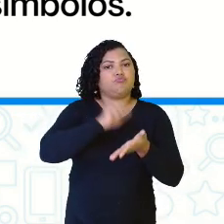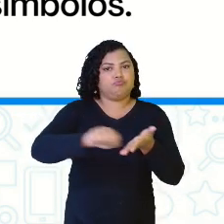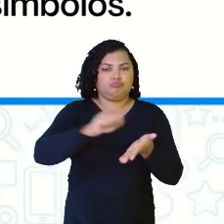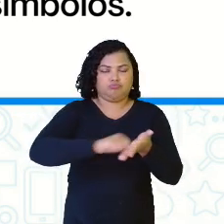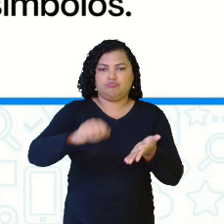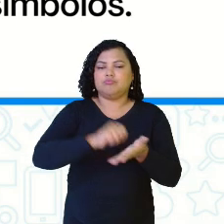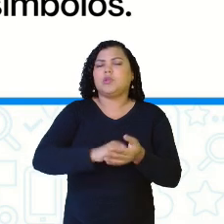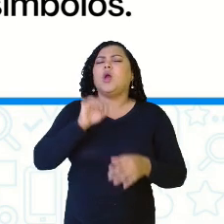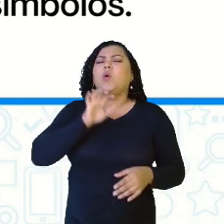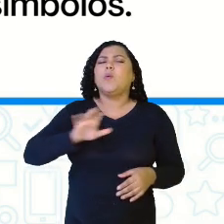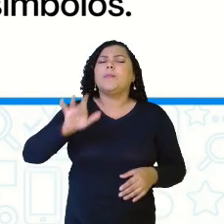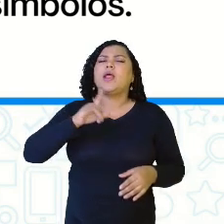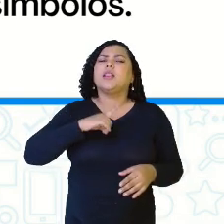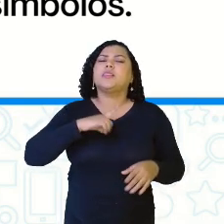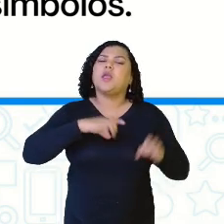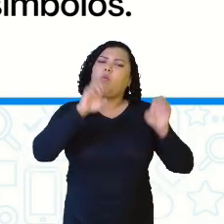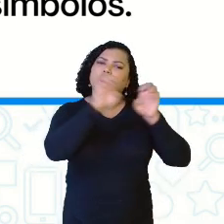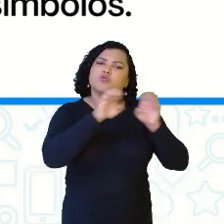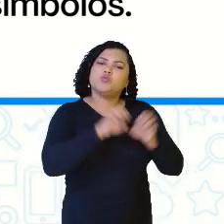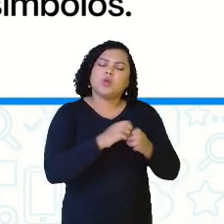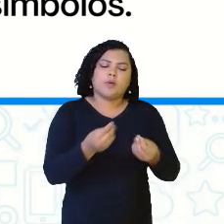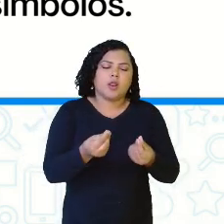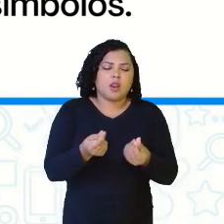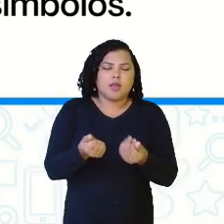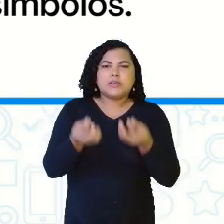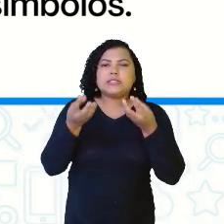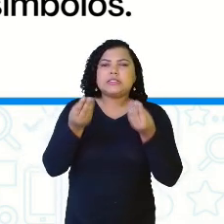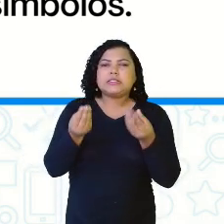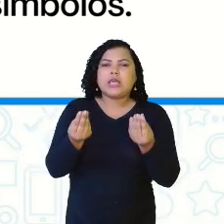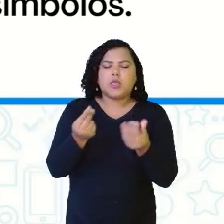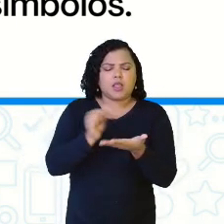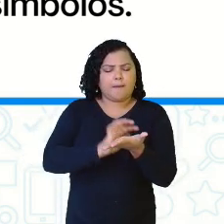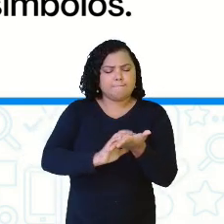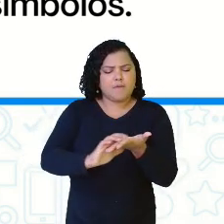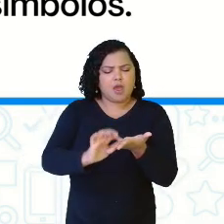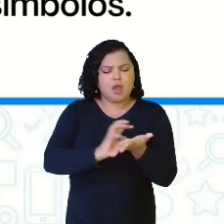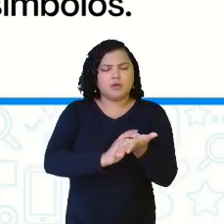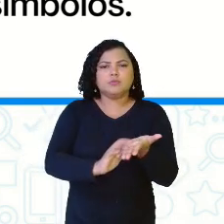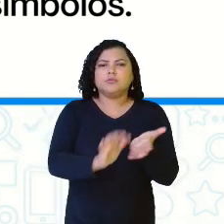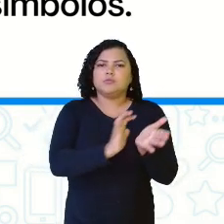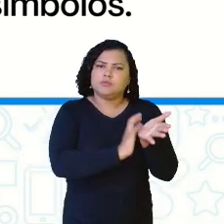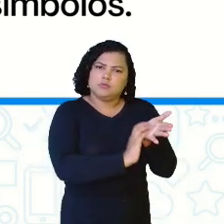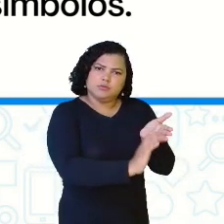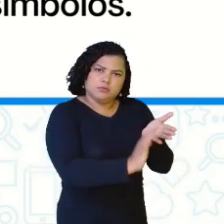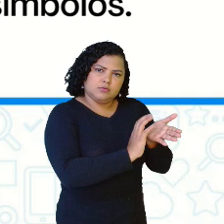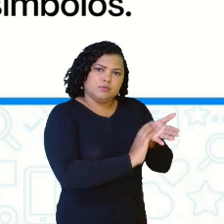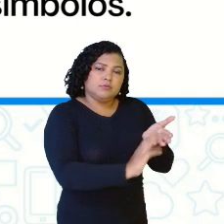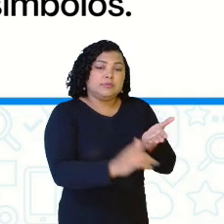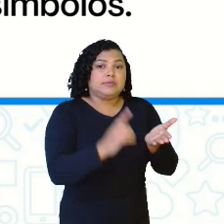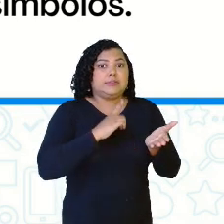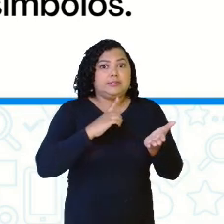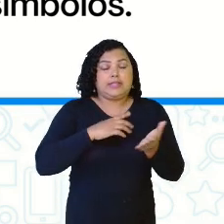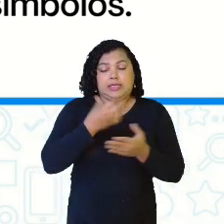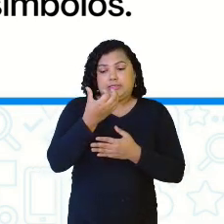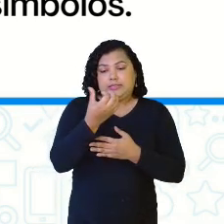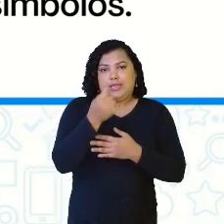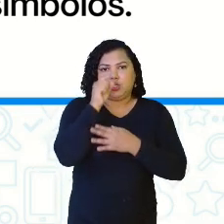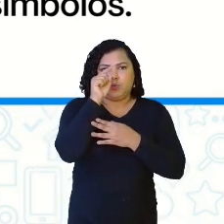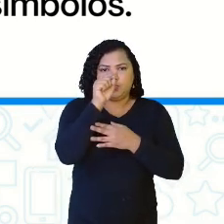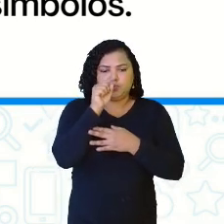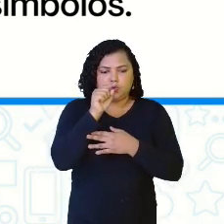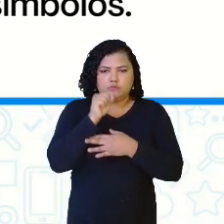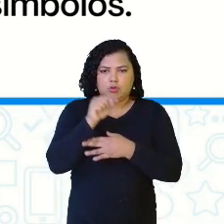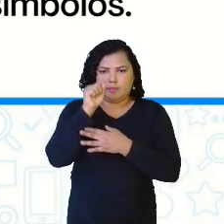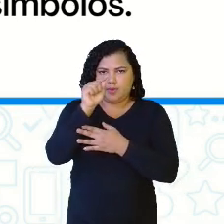ele possui uma estrutura em alto relevo, então você pode sentir o relevo, né? Ele é formado por 6 pontos